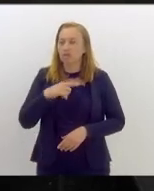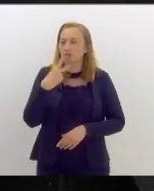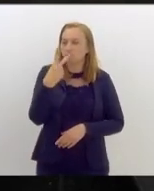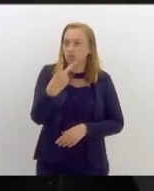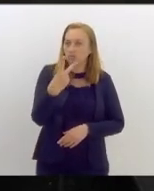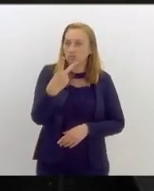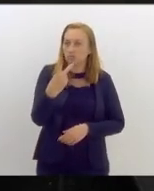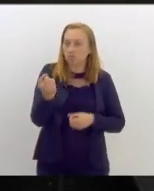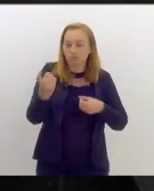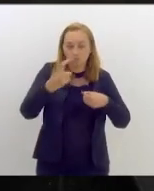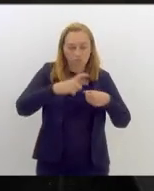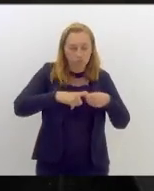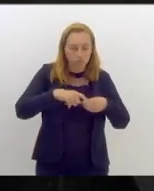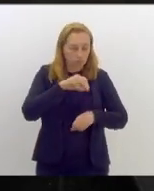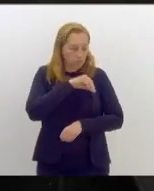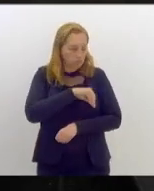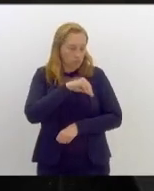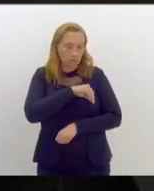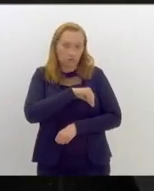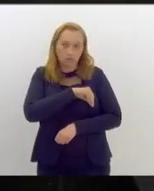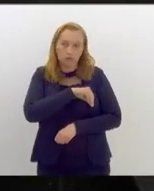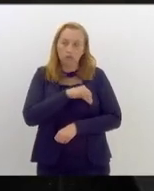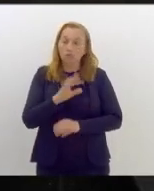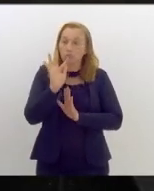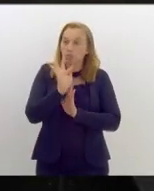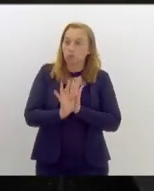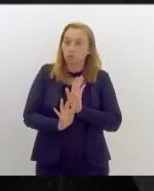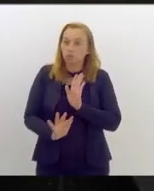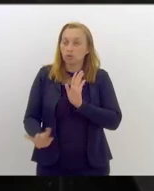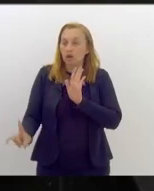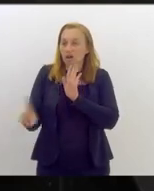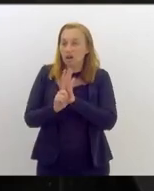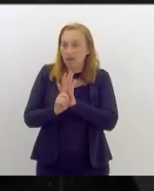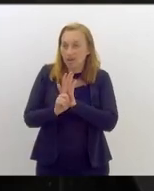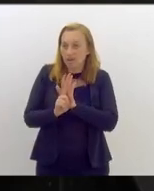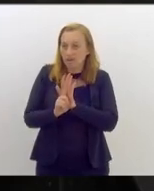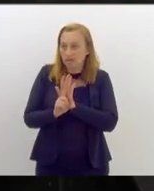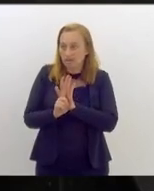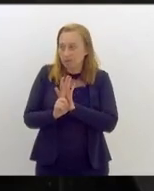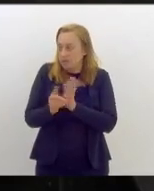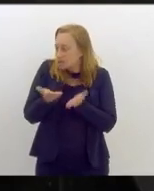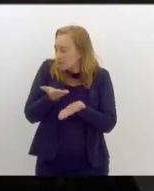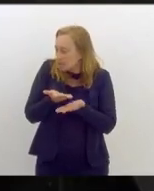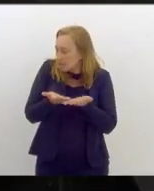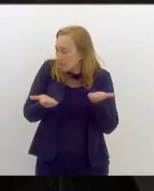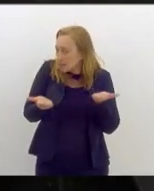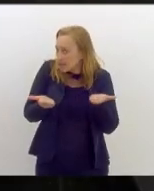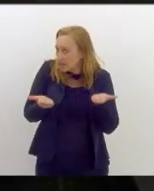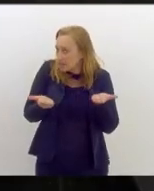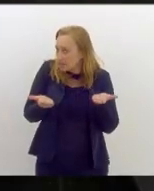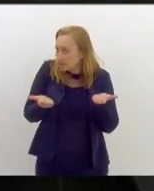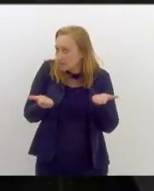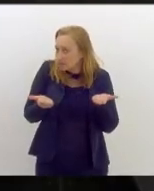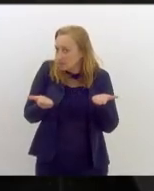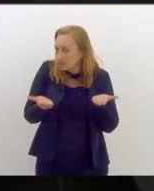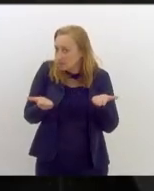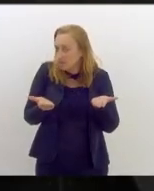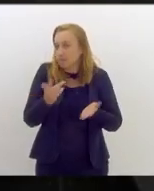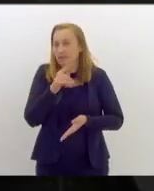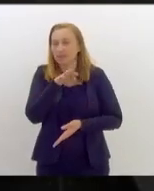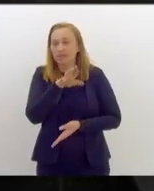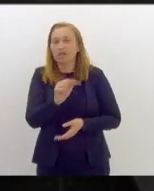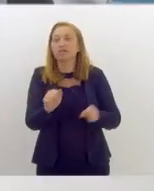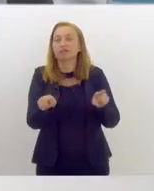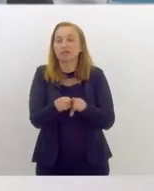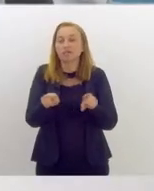reposições consoante o texto da Lei as perdas pretéritas e a